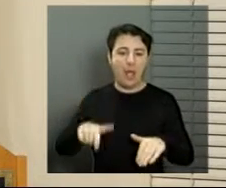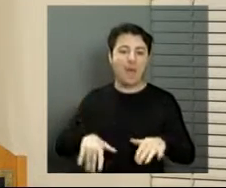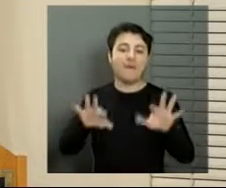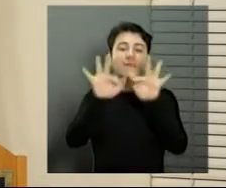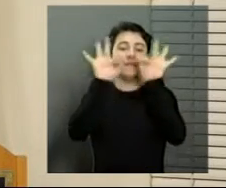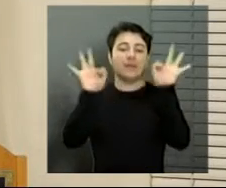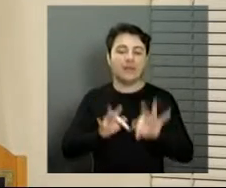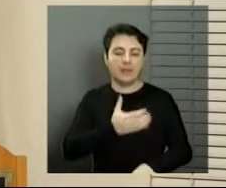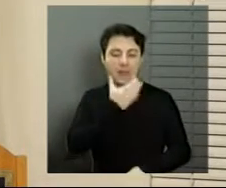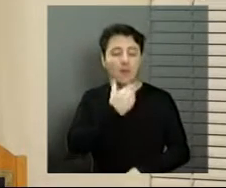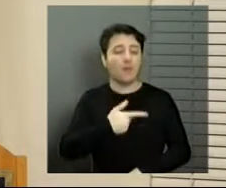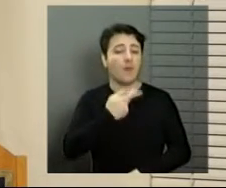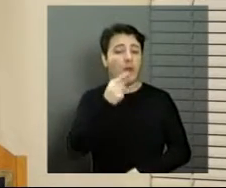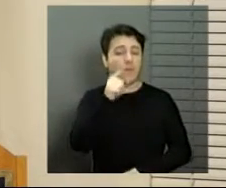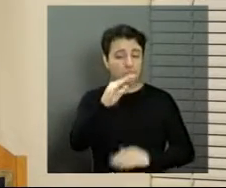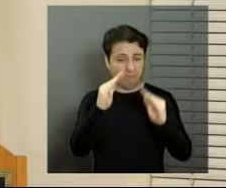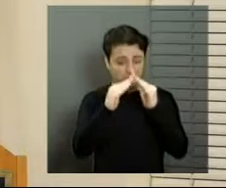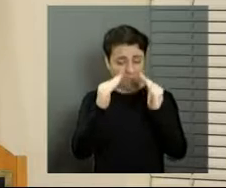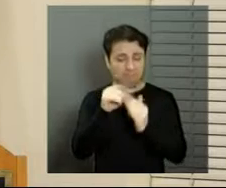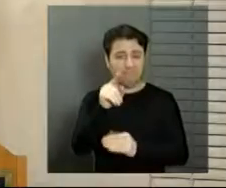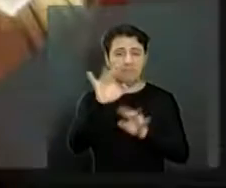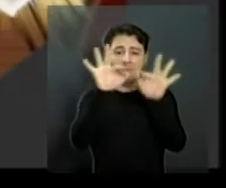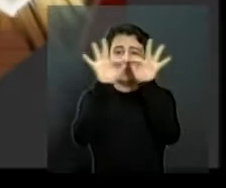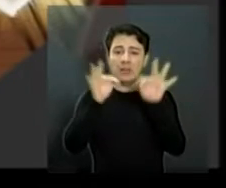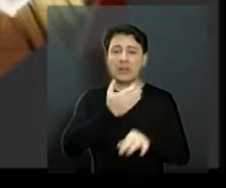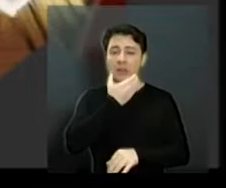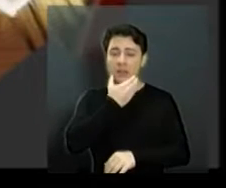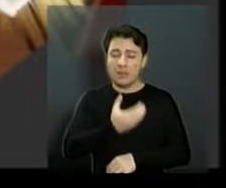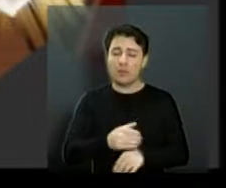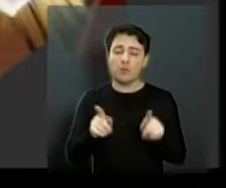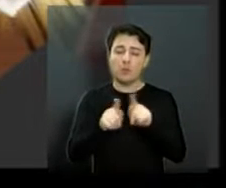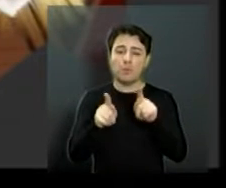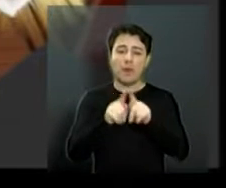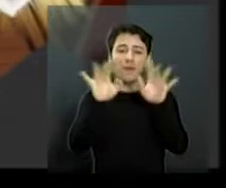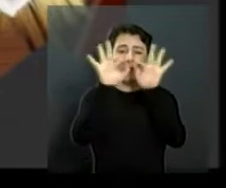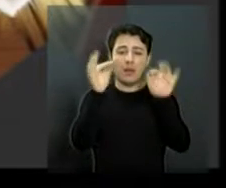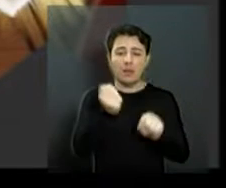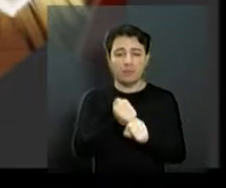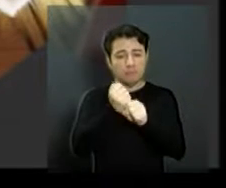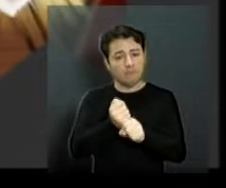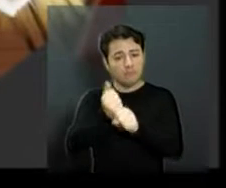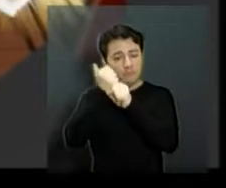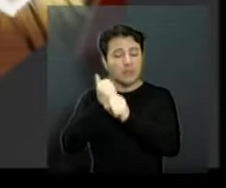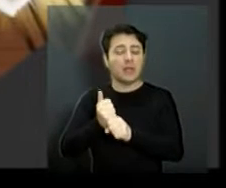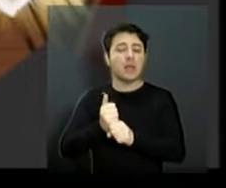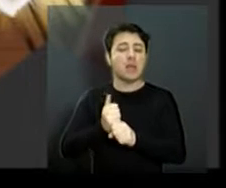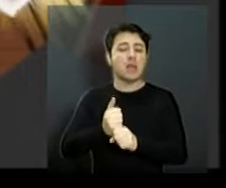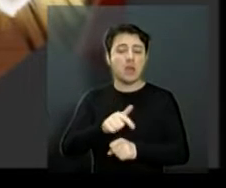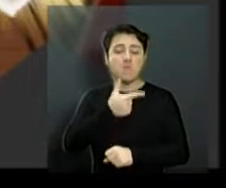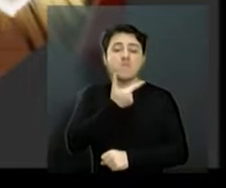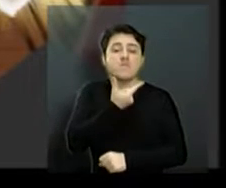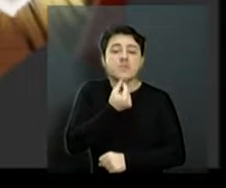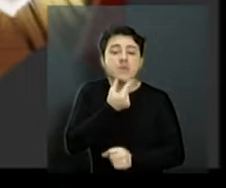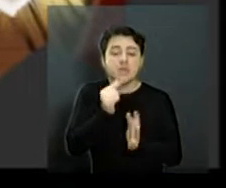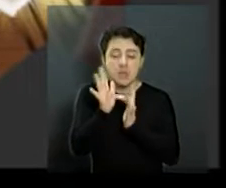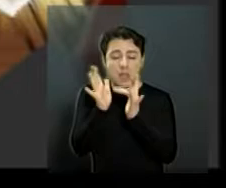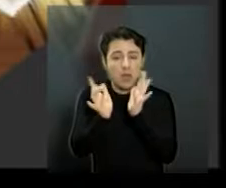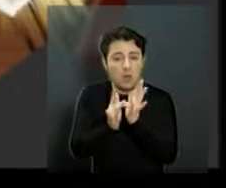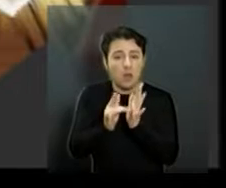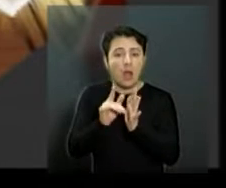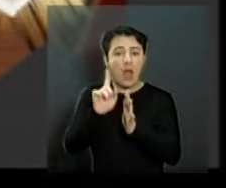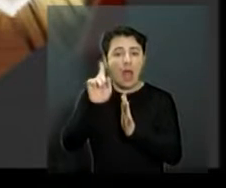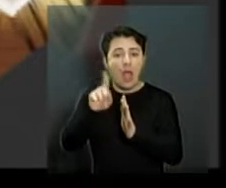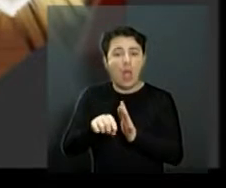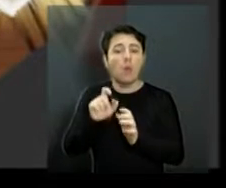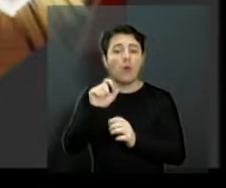Natal. Desejo a você que está em casa, então, um Feliz Natal e um Feliz Ano Novo, que o menino Jesus possa renascer e nascer, né? No Natal ele